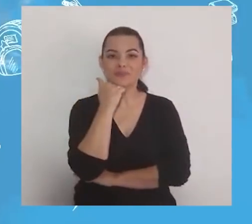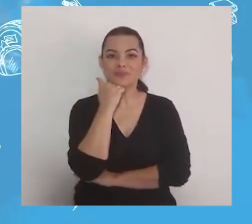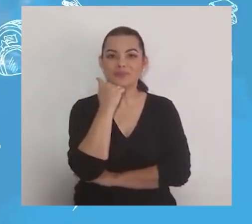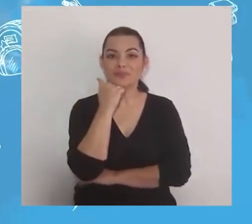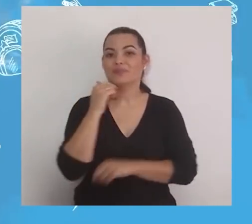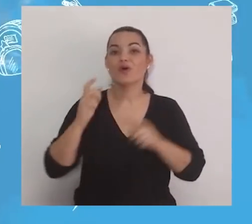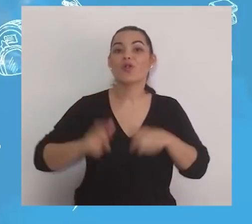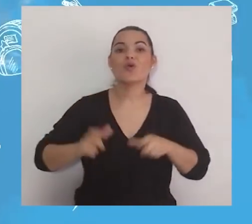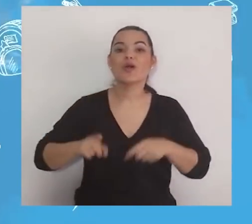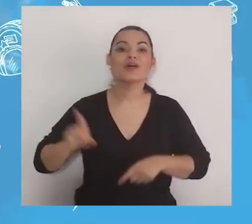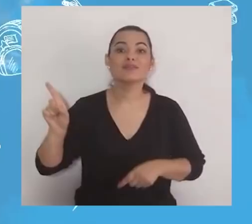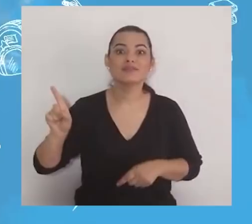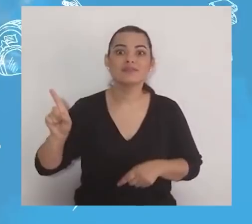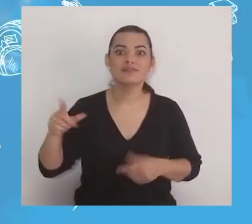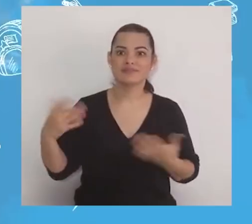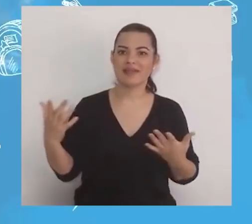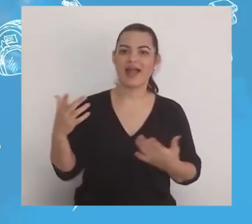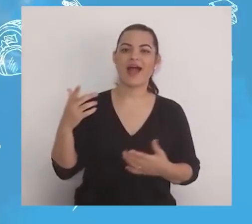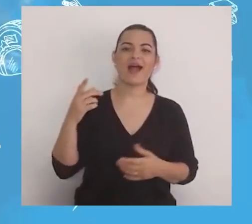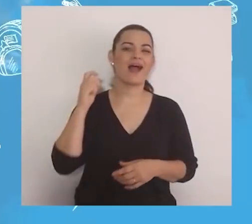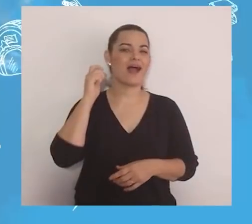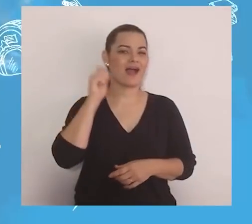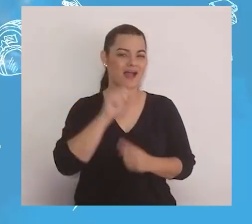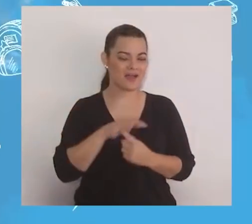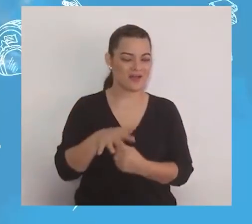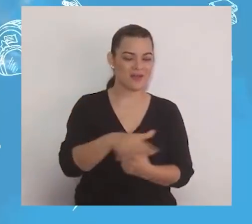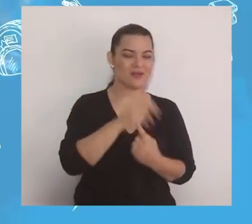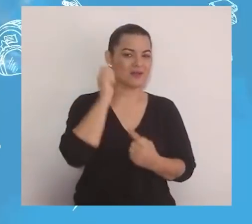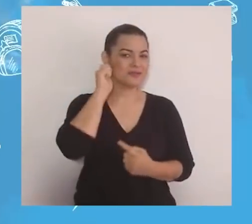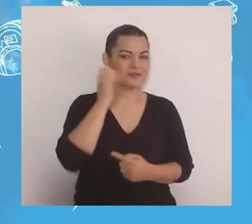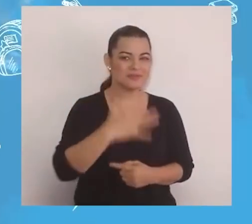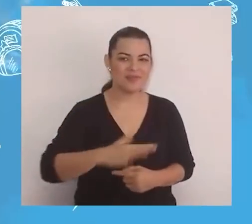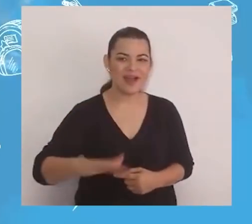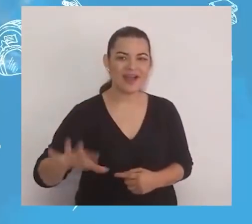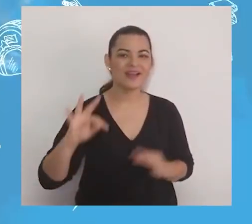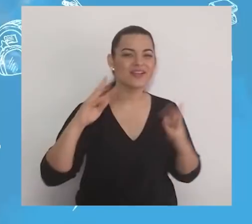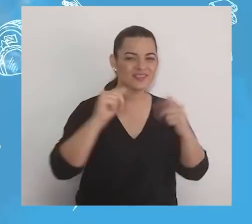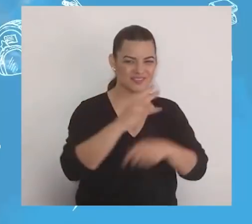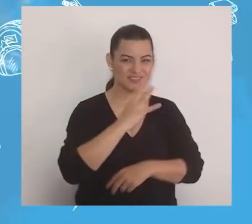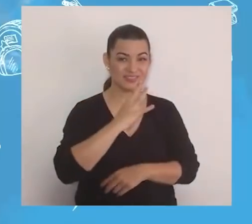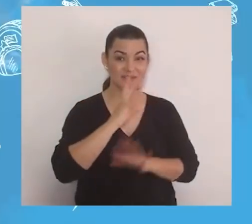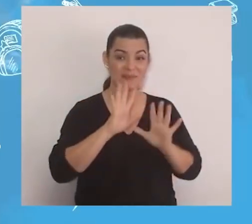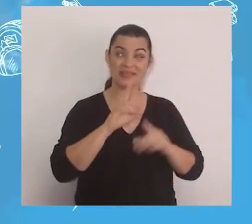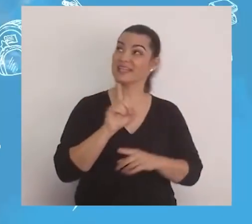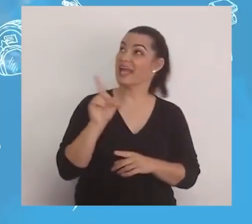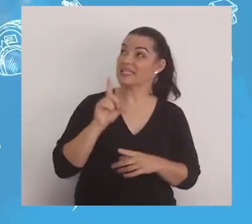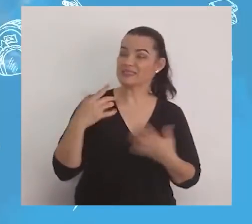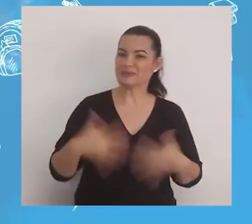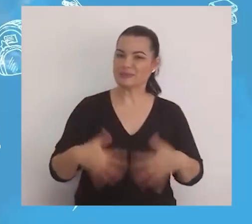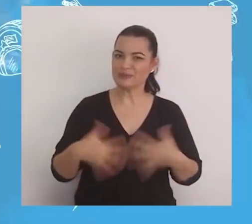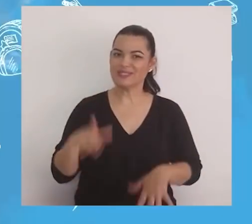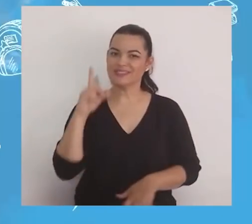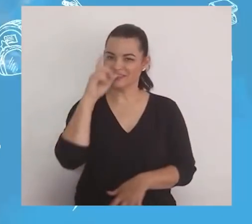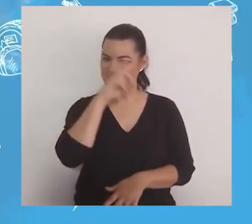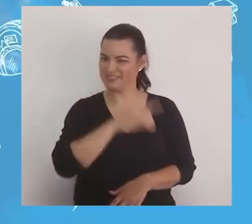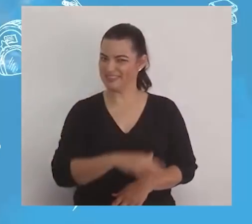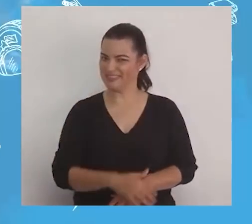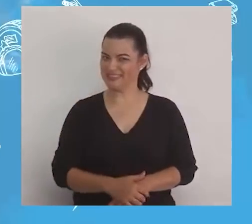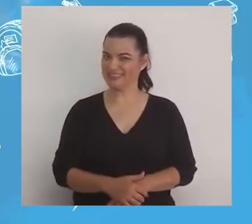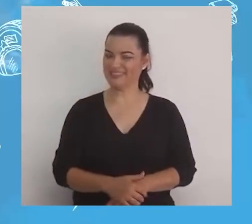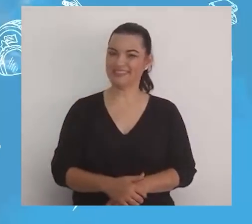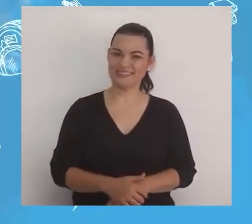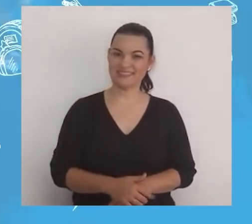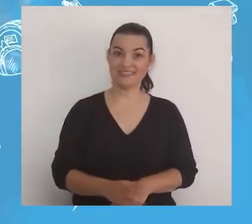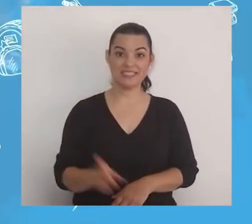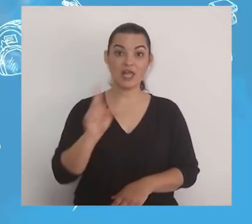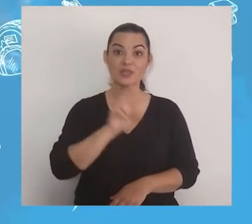Guarulhos. Agora eu vou fazer uma pergunta. Alguém aí sabe me dizer por que será que esse